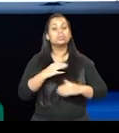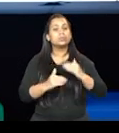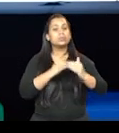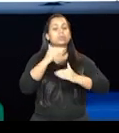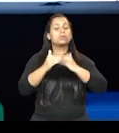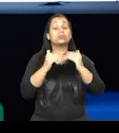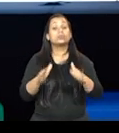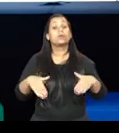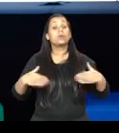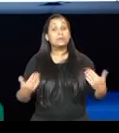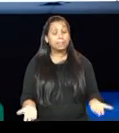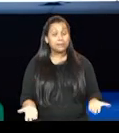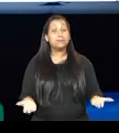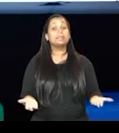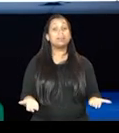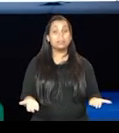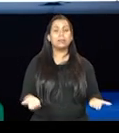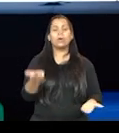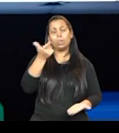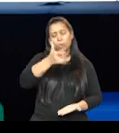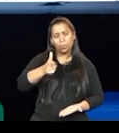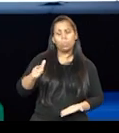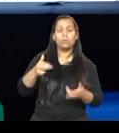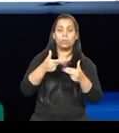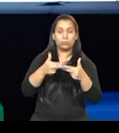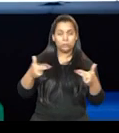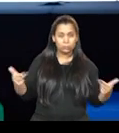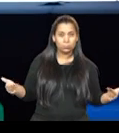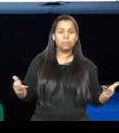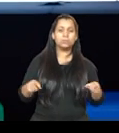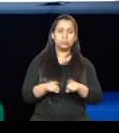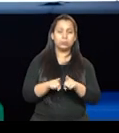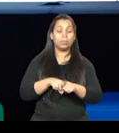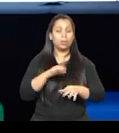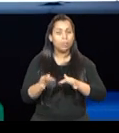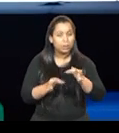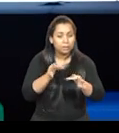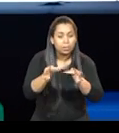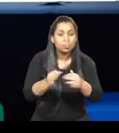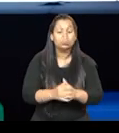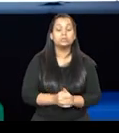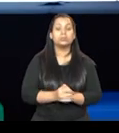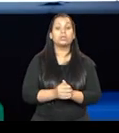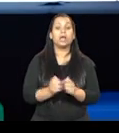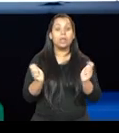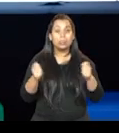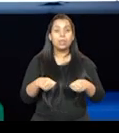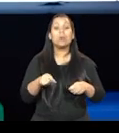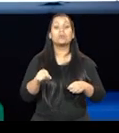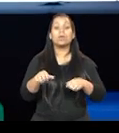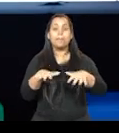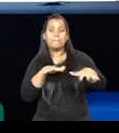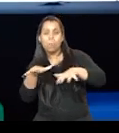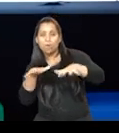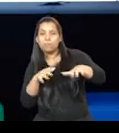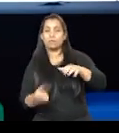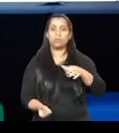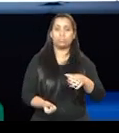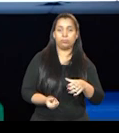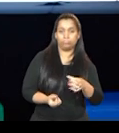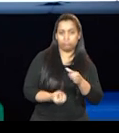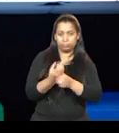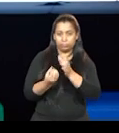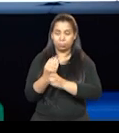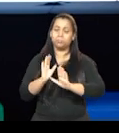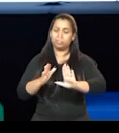e outras macetes como a tecnologia criar movimentos no poema. Mas daqui a pouquinho você